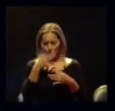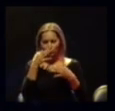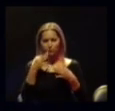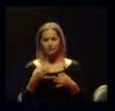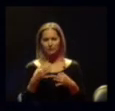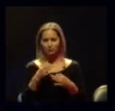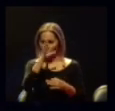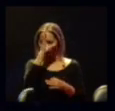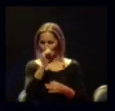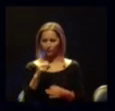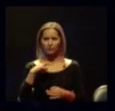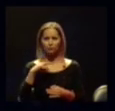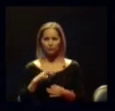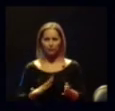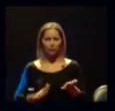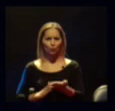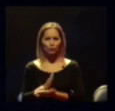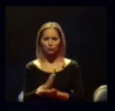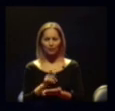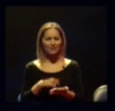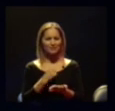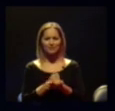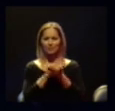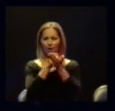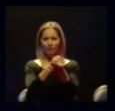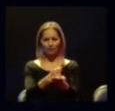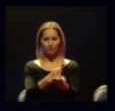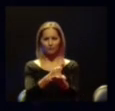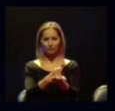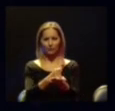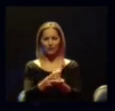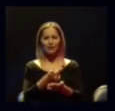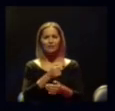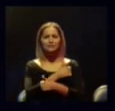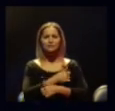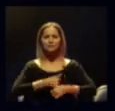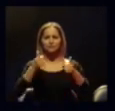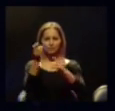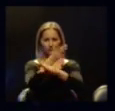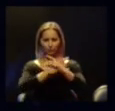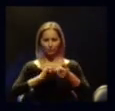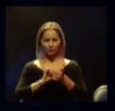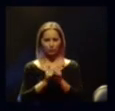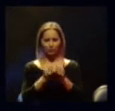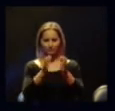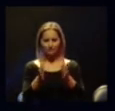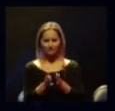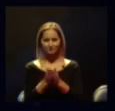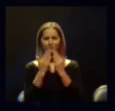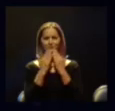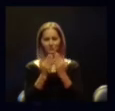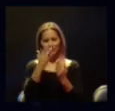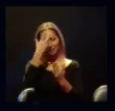de que o Governo português continuará sempre a apoiar entusiasticamente as nossas cidades europeias do desporto. Obrigada, Setúbal,